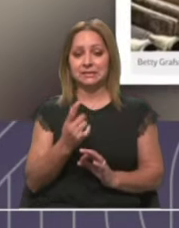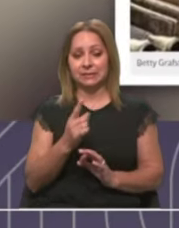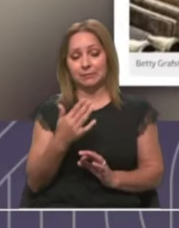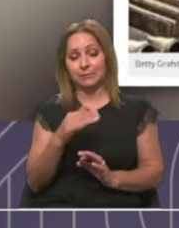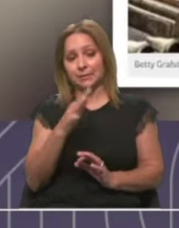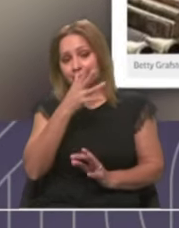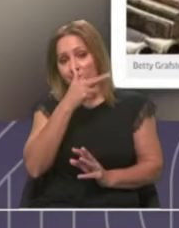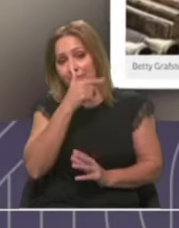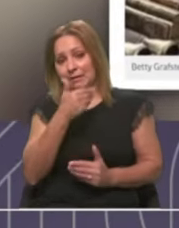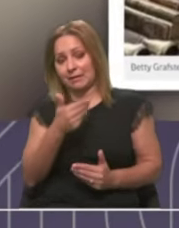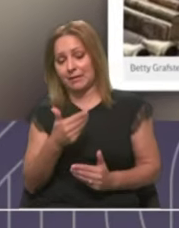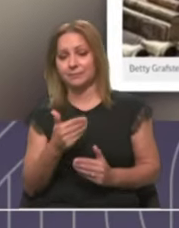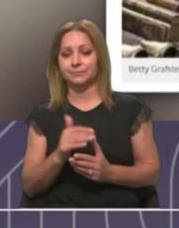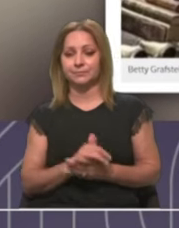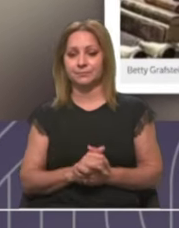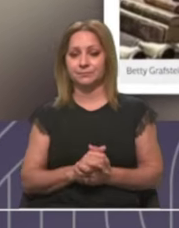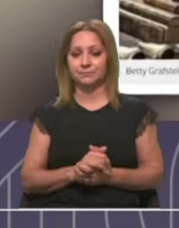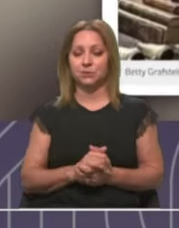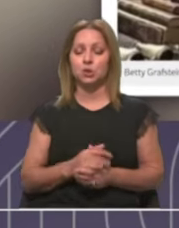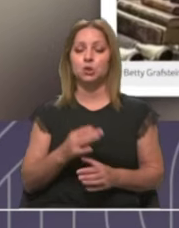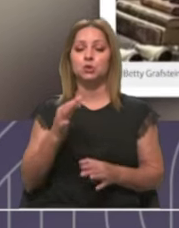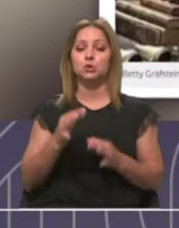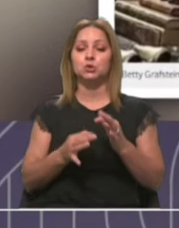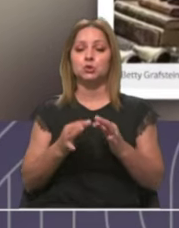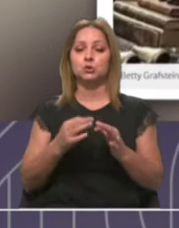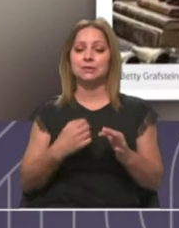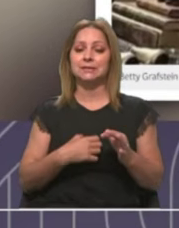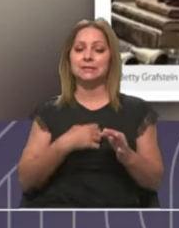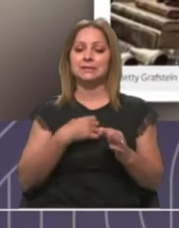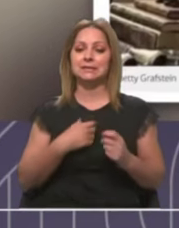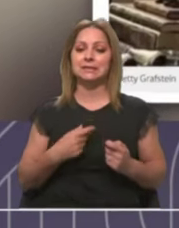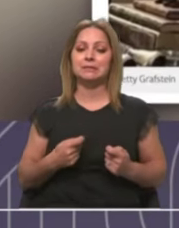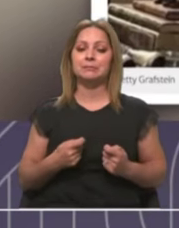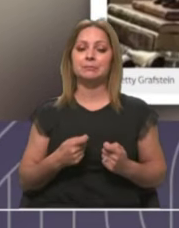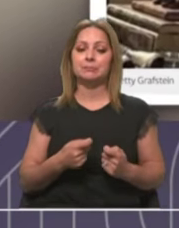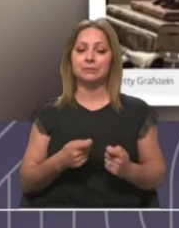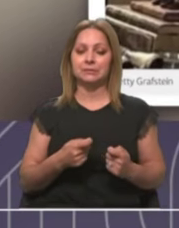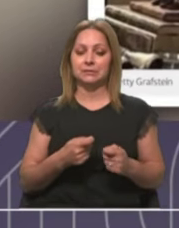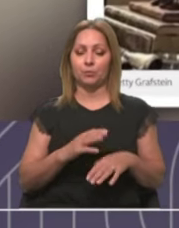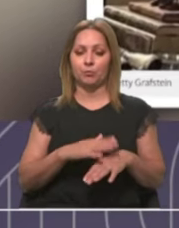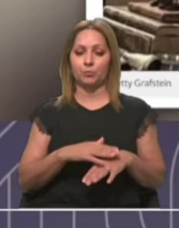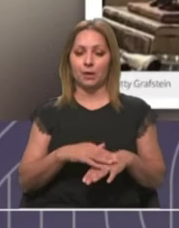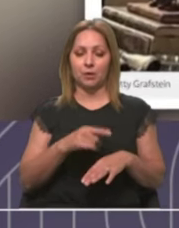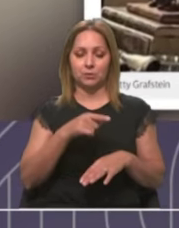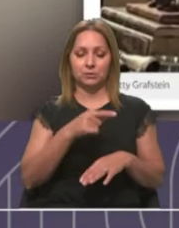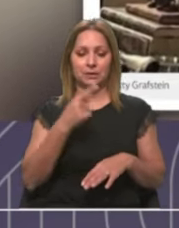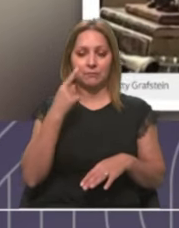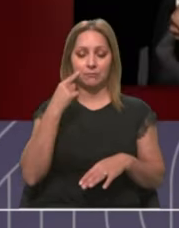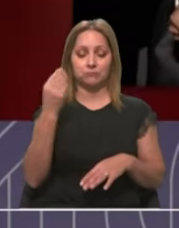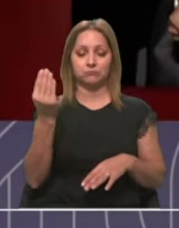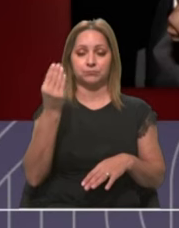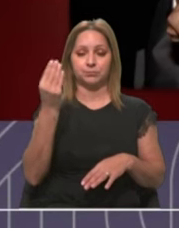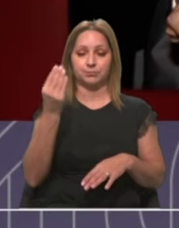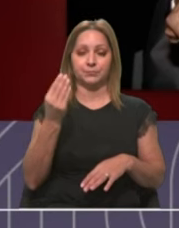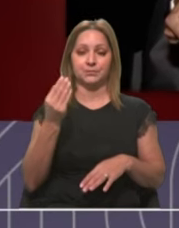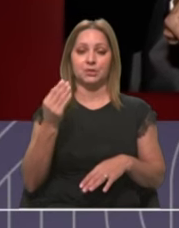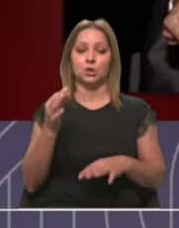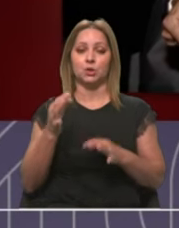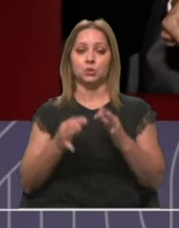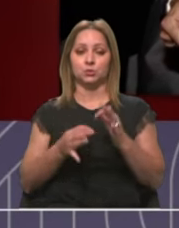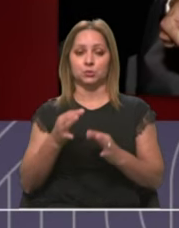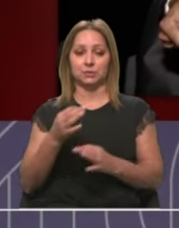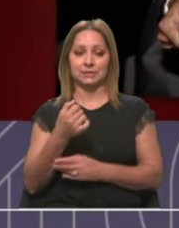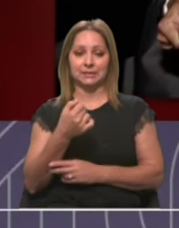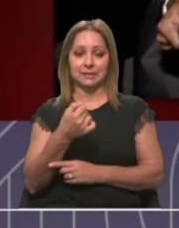infelizmente... A justiça sente-se pressionada por estes casos mais mediáticos, pela exposição que têm? Por aquilo... Embora a justiça negue e muitas vezes